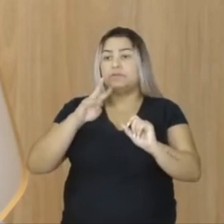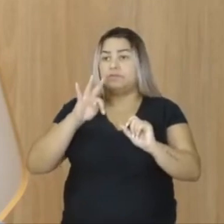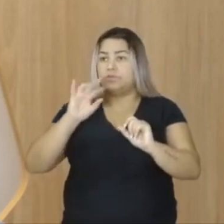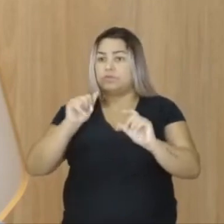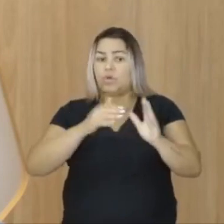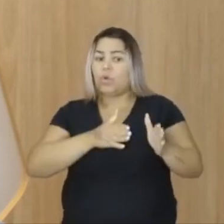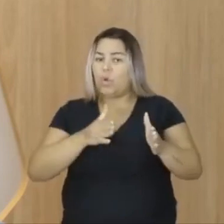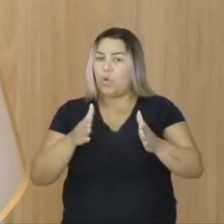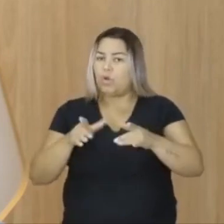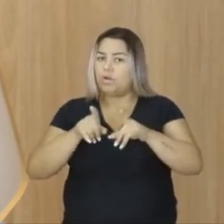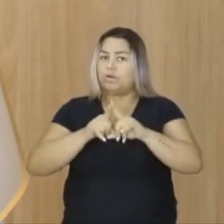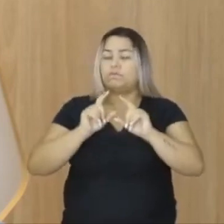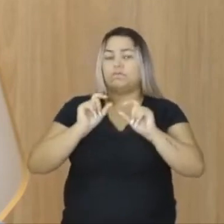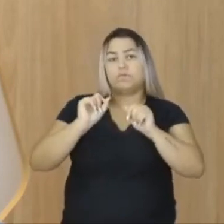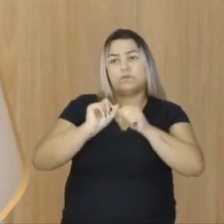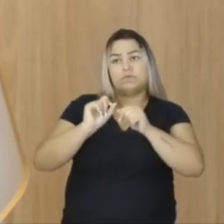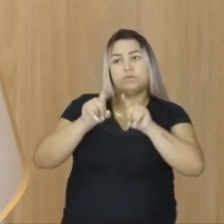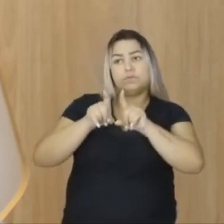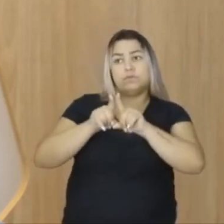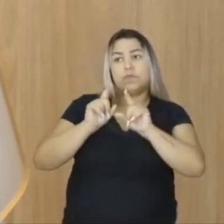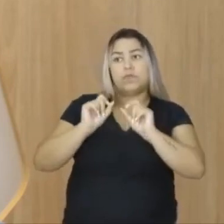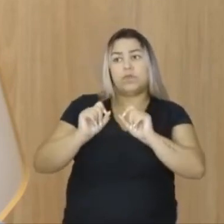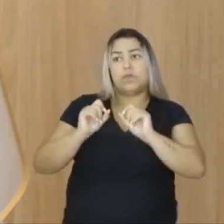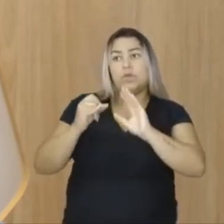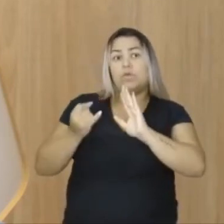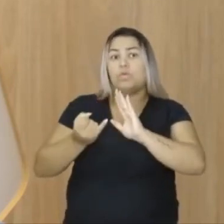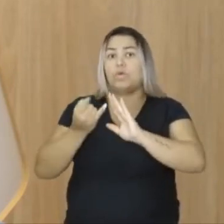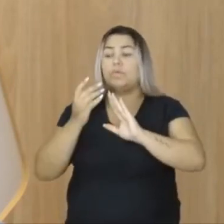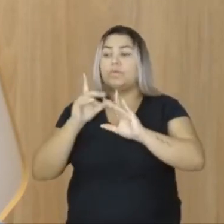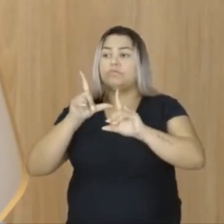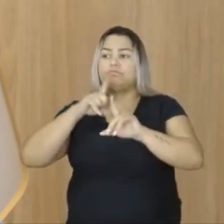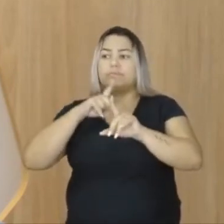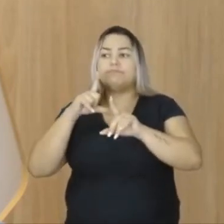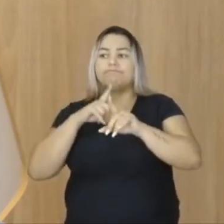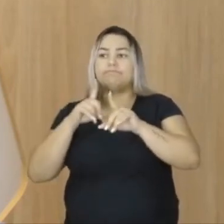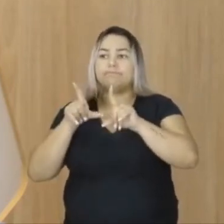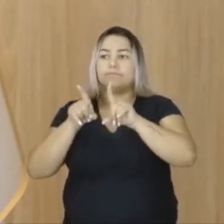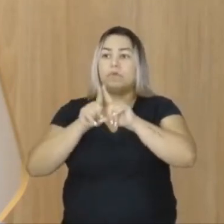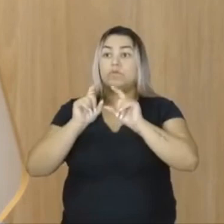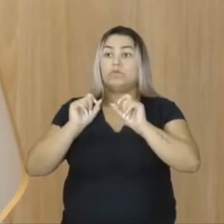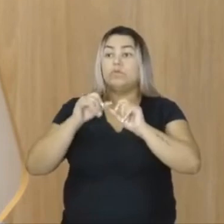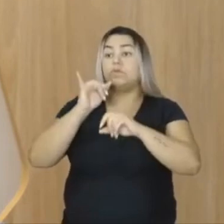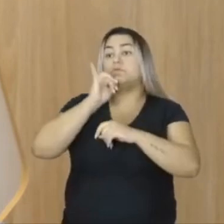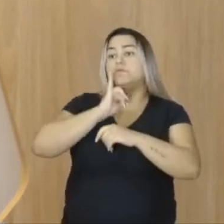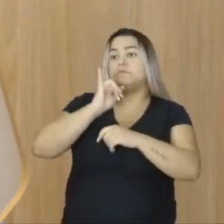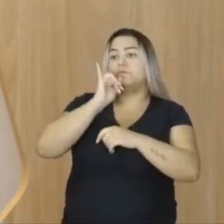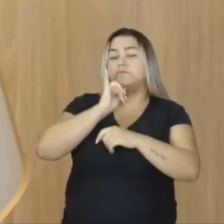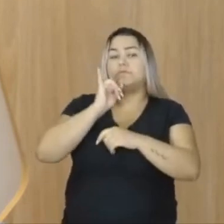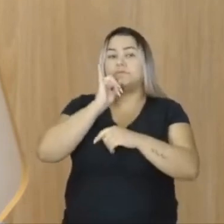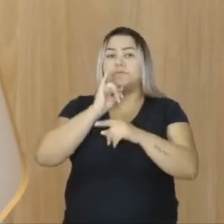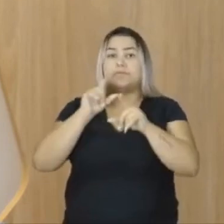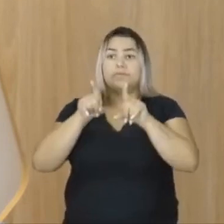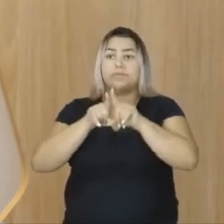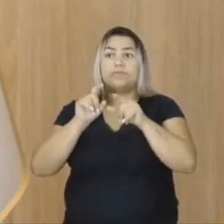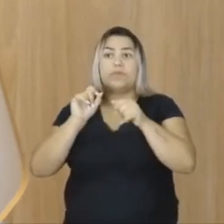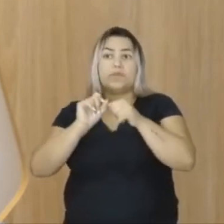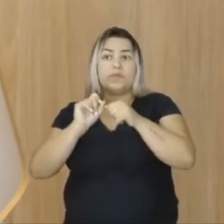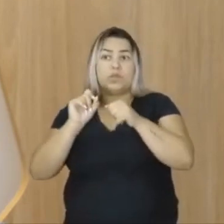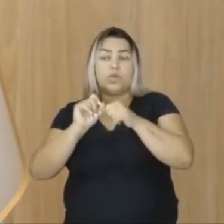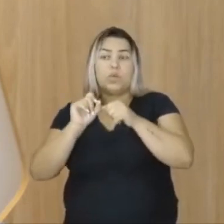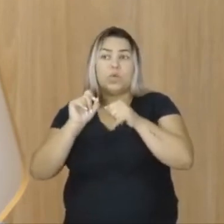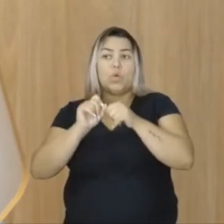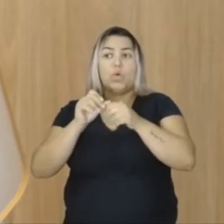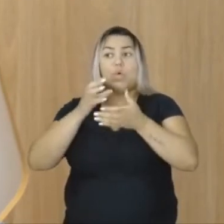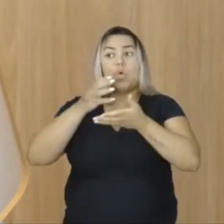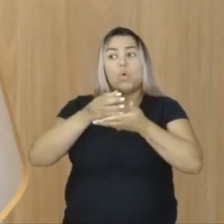etapa de produção, ele tributa o imposto acumulado. Vamos dar um exemplo aqui. Vamos supor que para fabricar esse copo tem 3